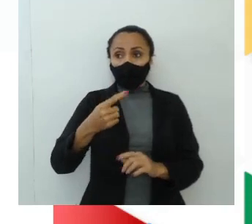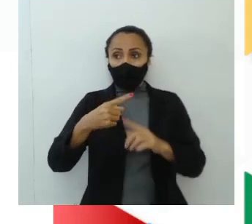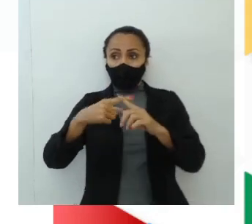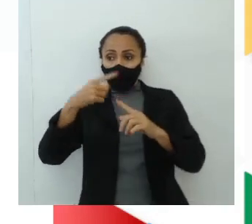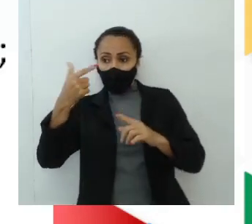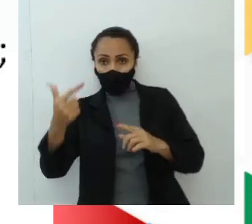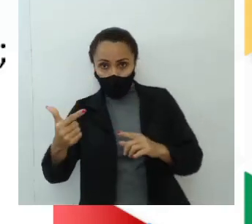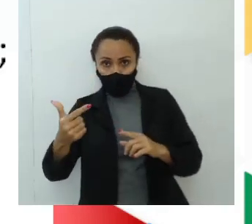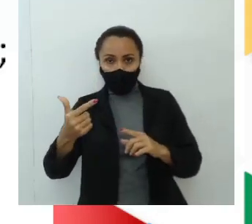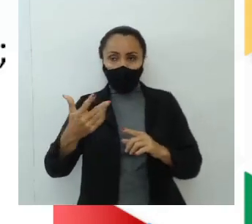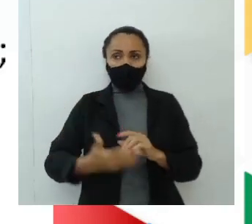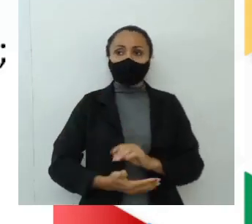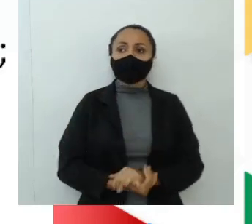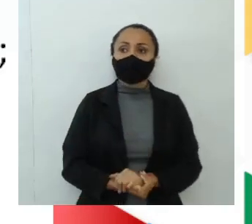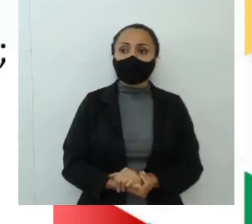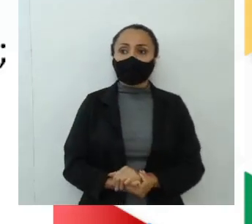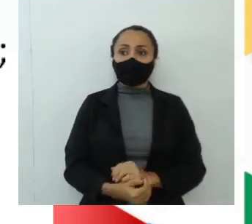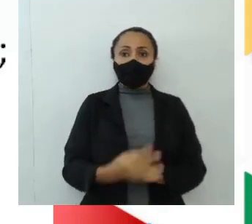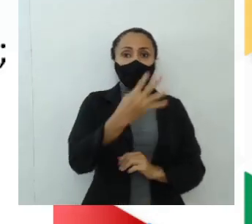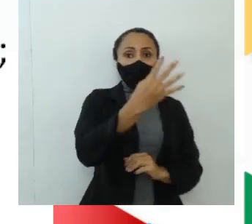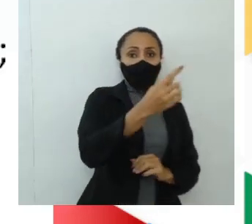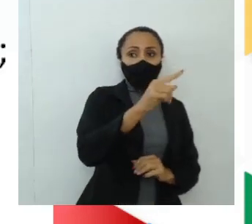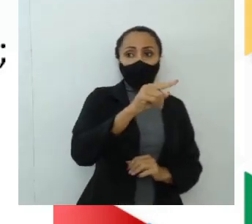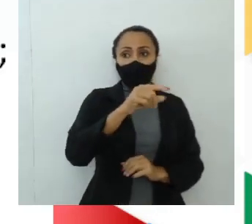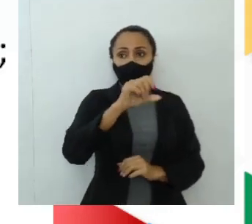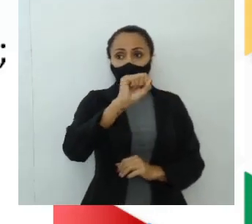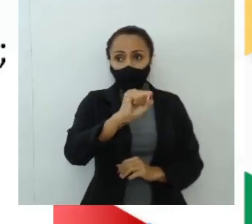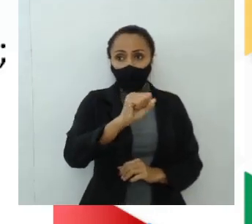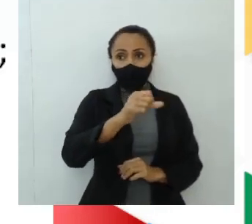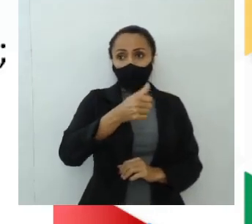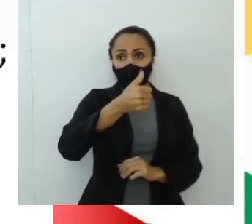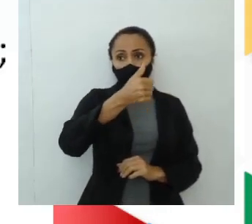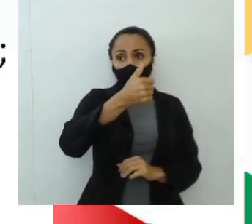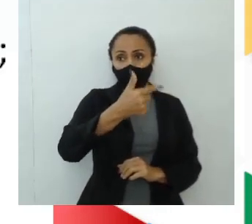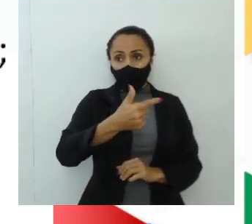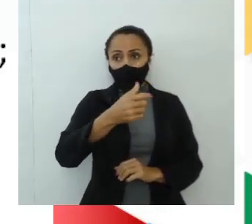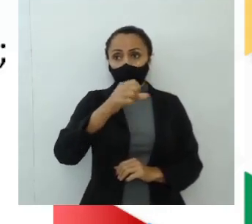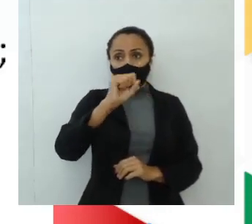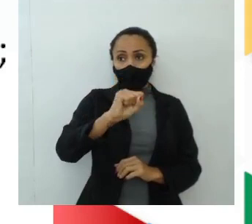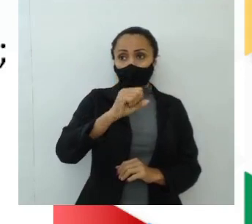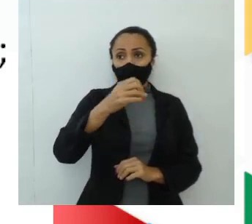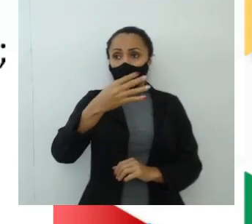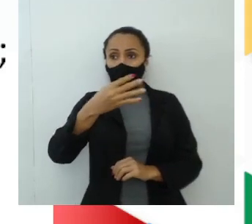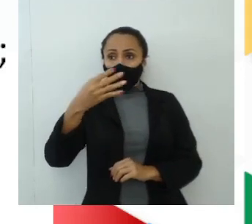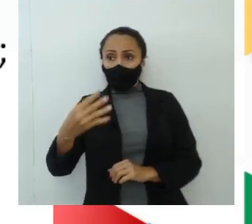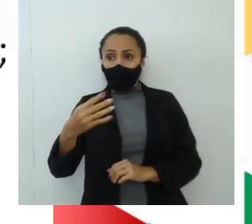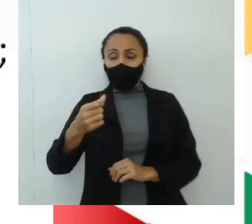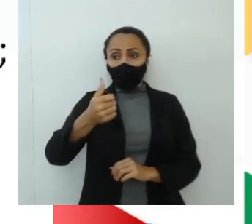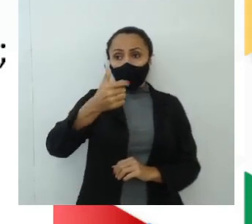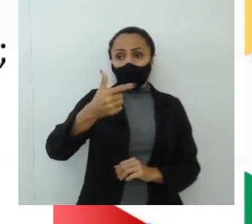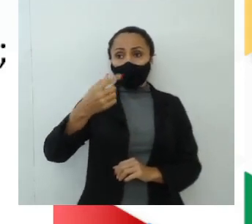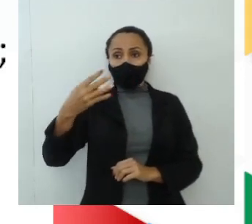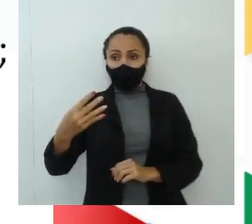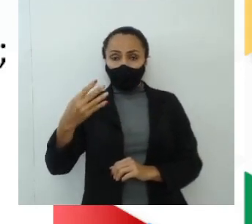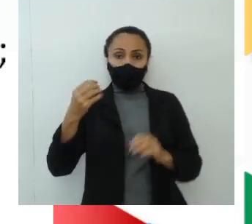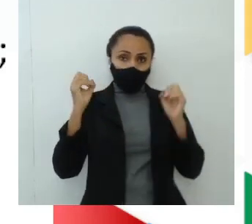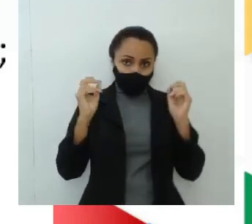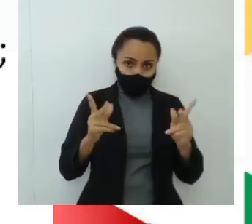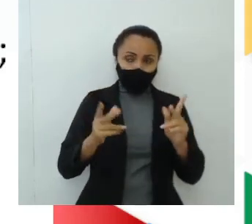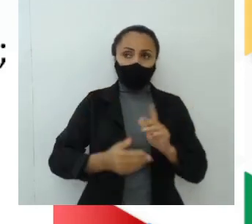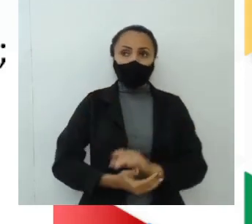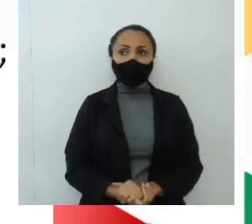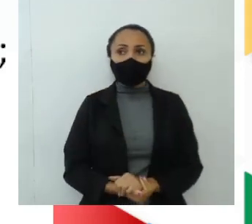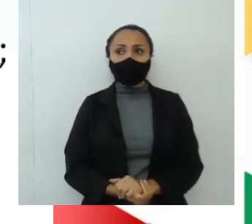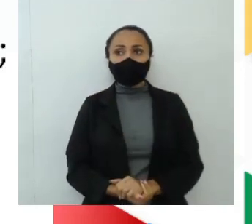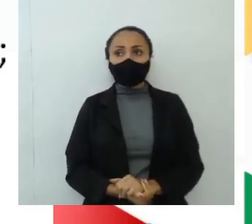Vamos dobrar tudo, vamos lá? 4 e 8, 12 e 8, 4 e 4 e 12 e 4, ok? Agora